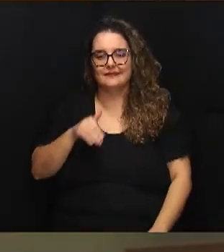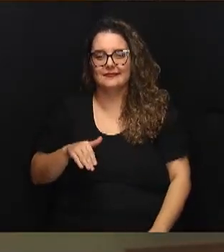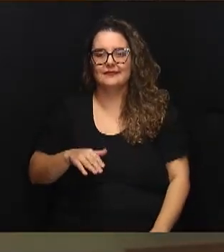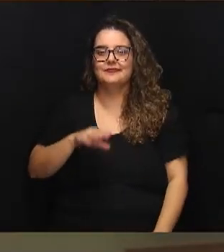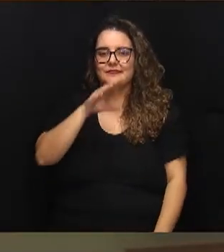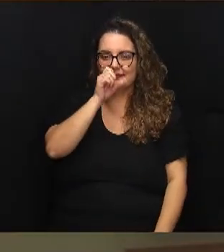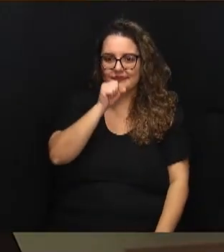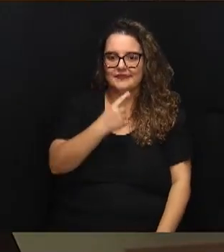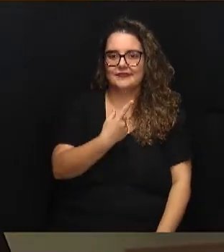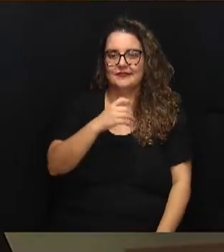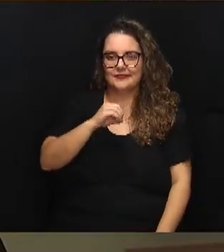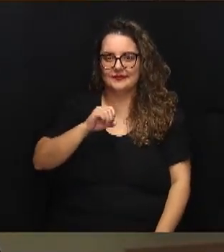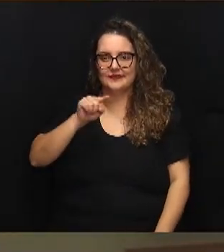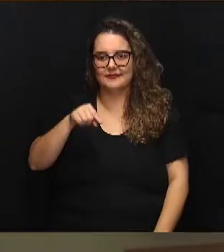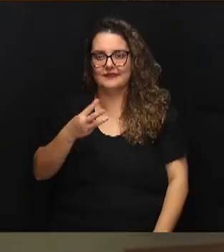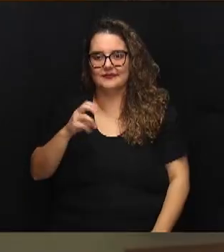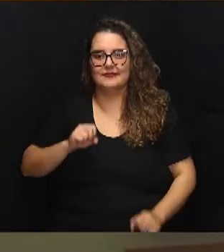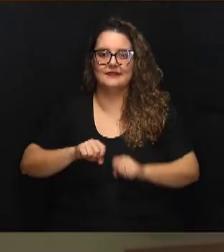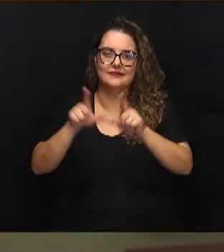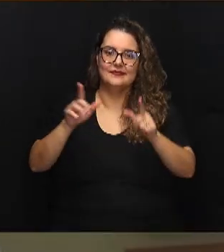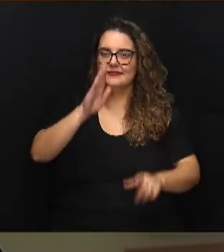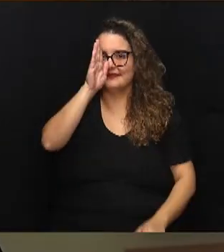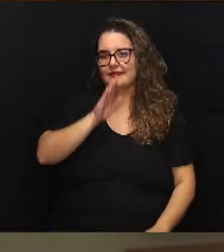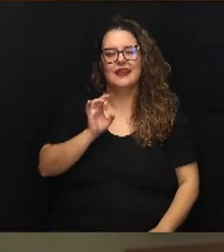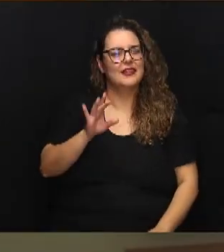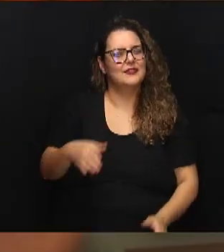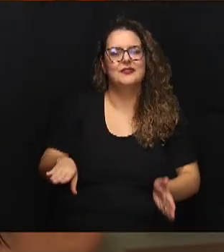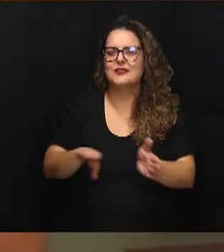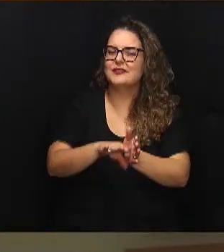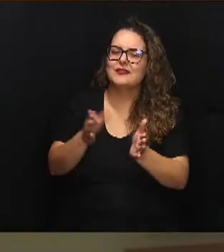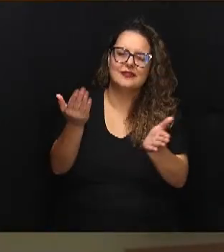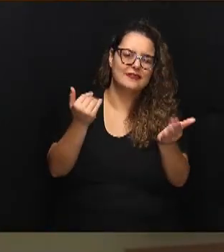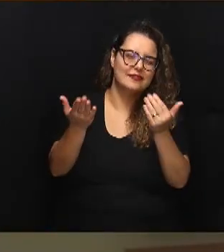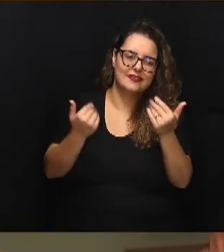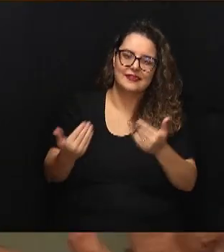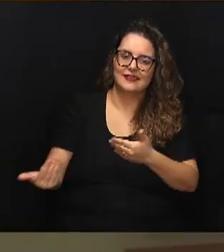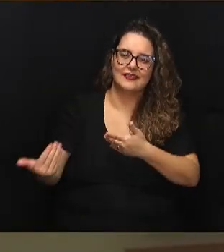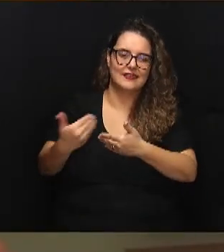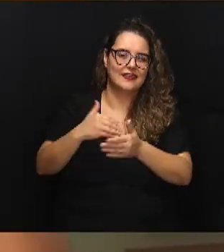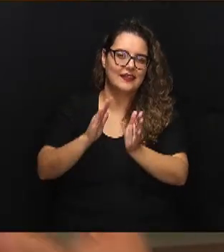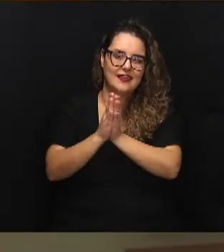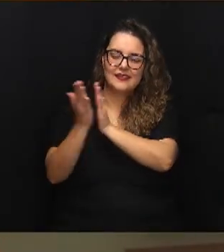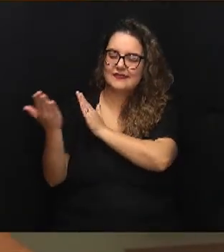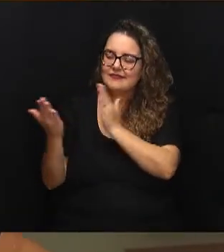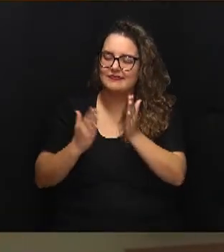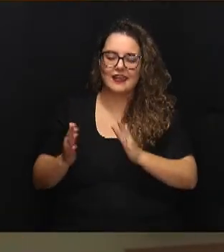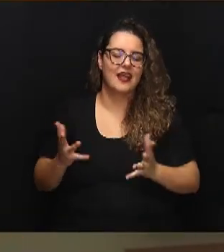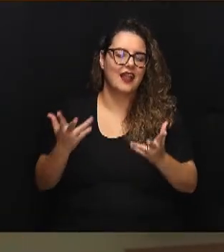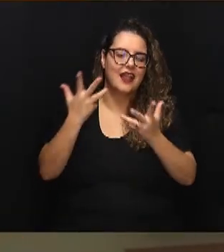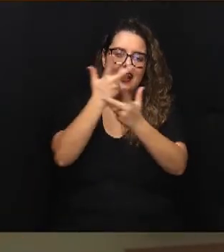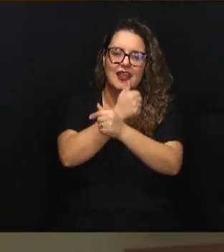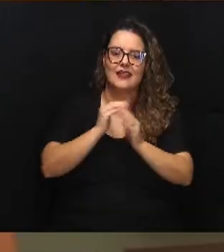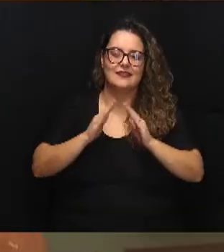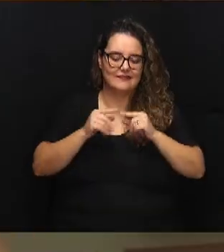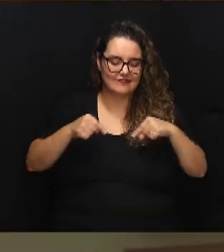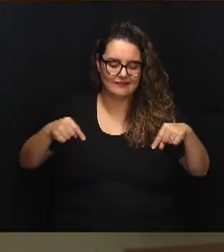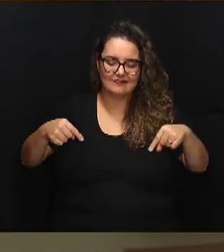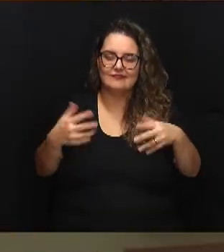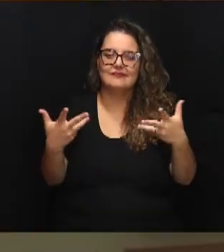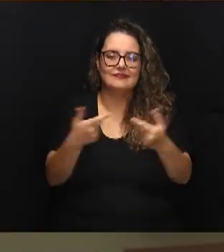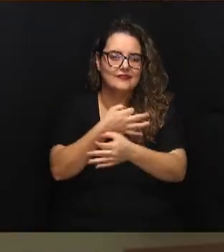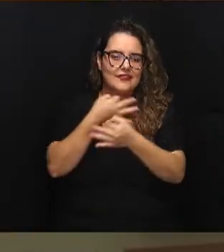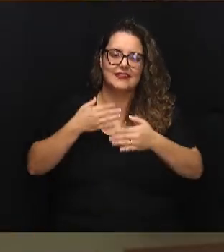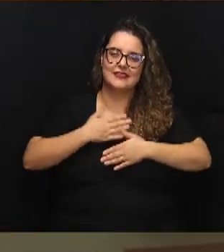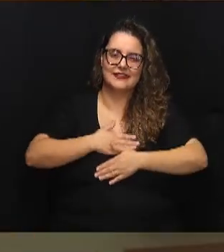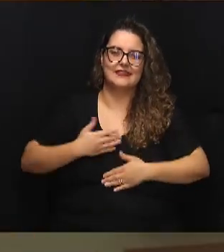às 10h30 da manhã, tudo de graça. É só chegar, é só entrar, a loja é linda, a gente tem um quintal maravilhoso, super gostoso, é